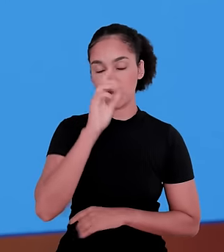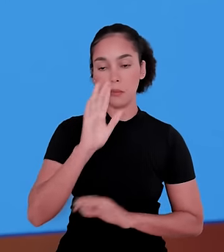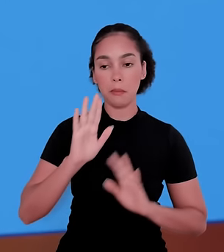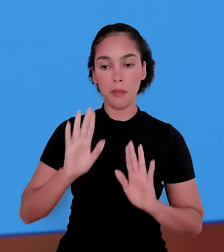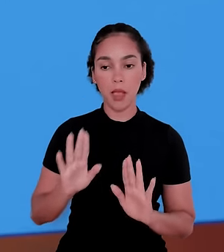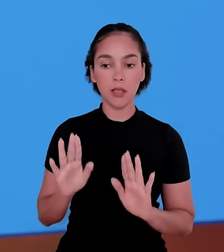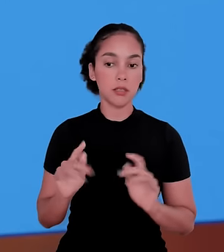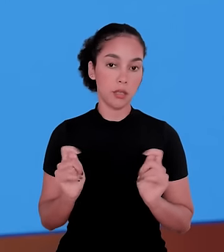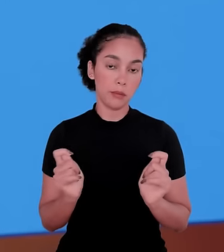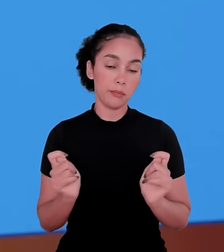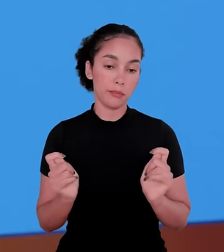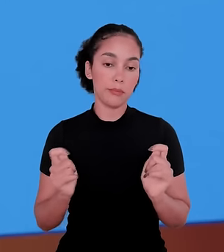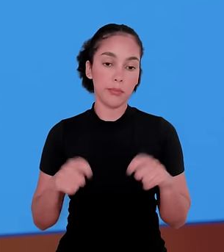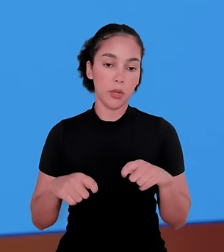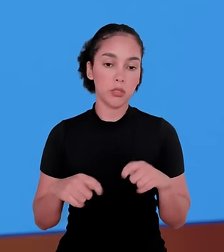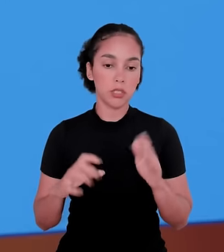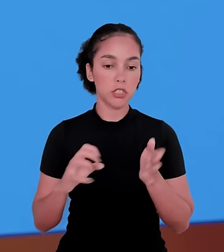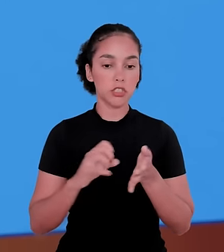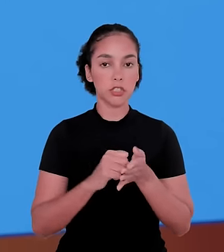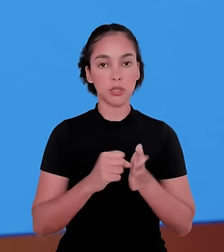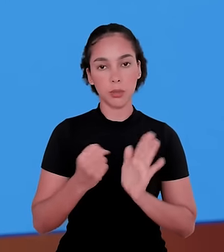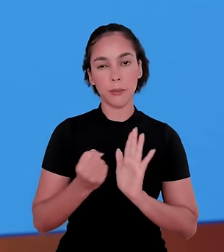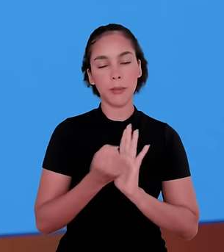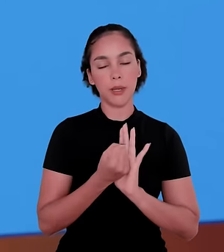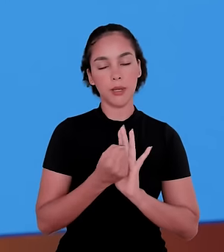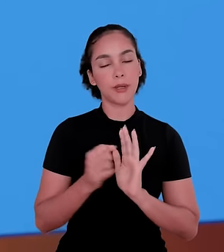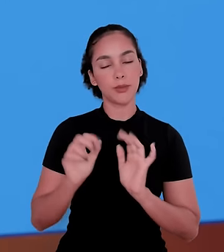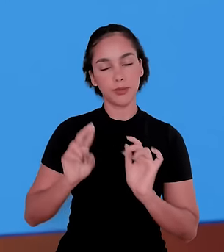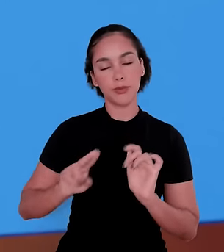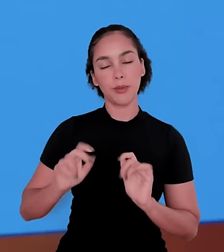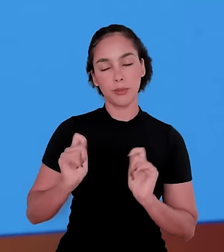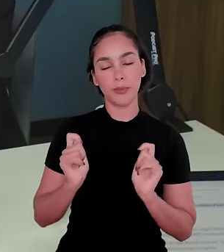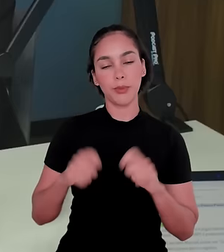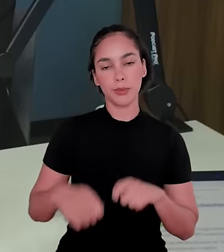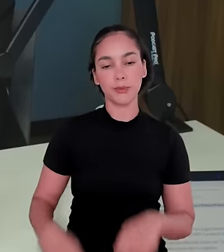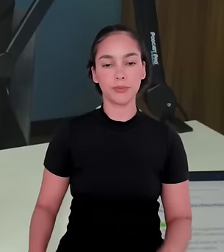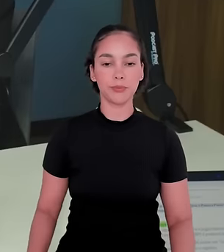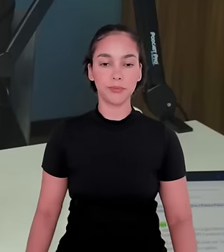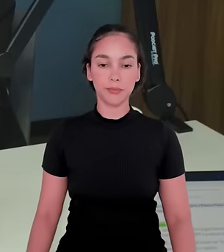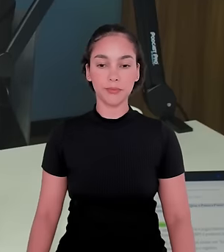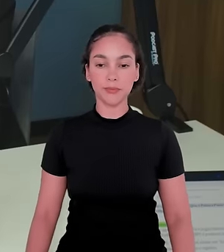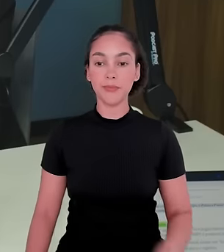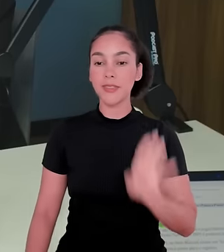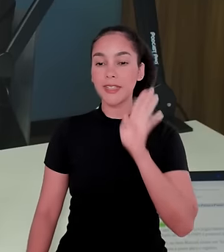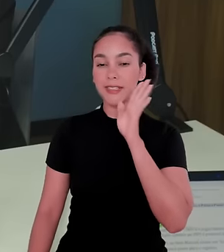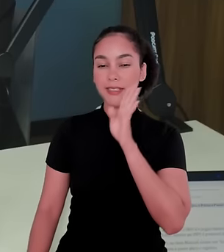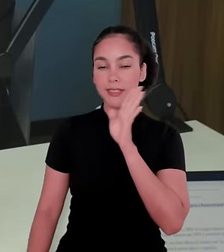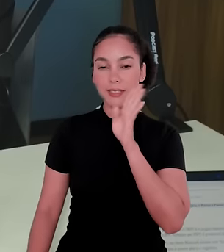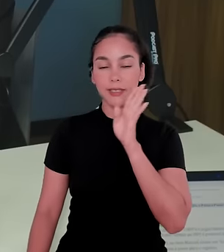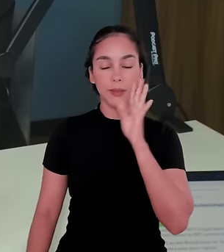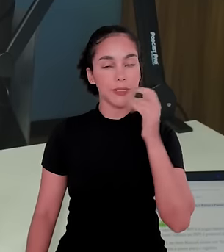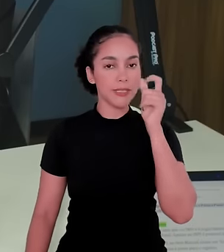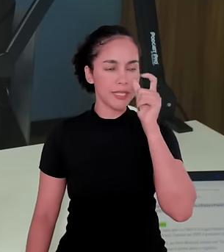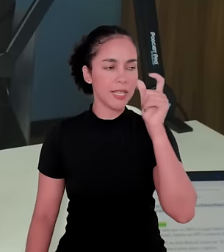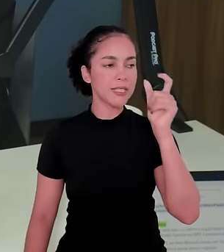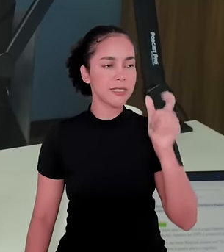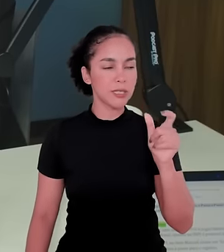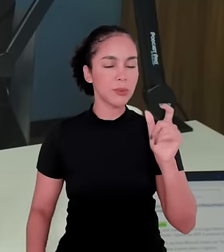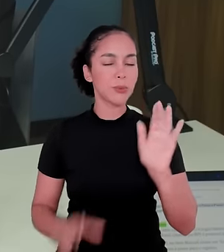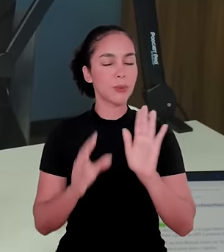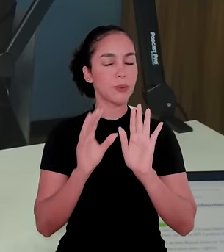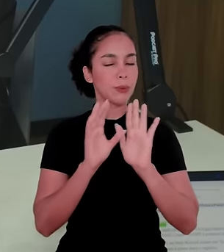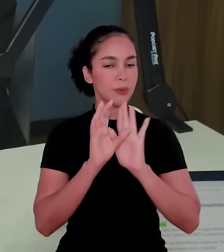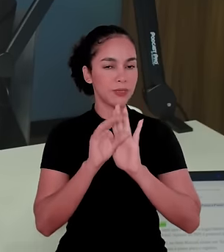é uma é uma possibilidade de registro de marca que também pode ser utilizado legal Camila bem interessante né trazer esse